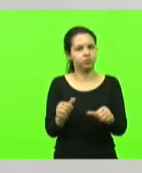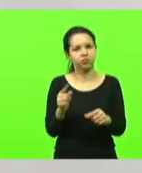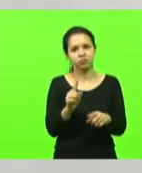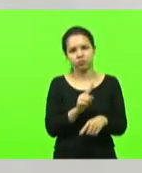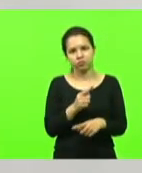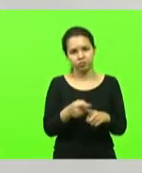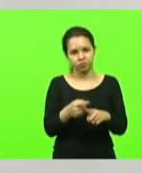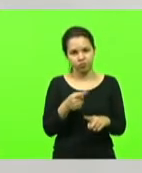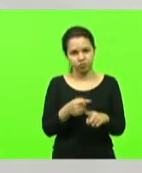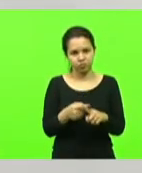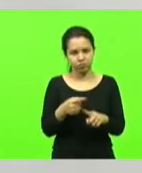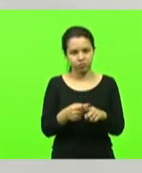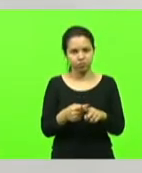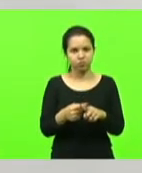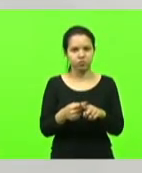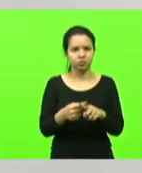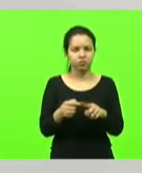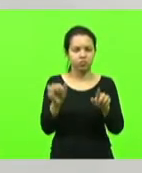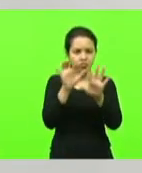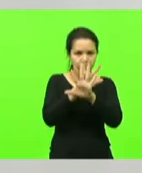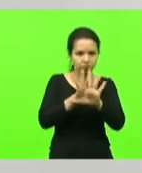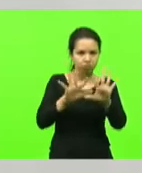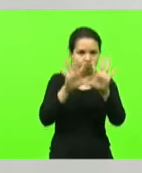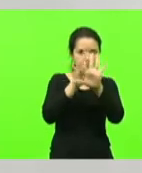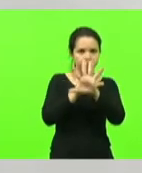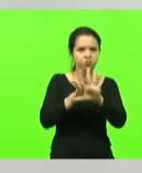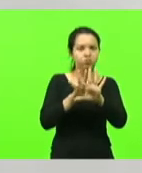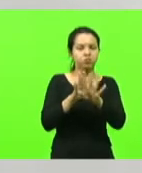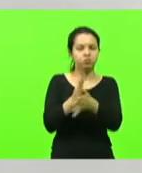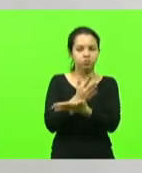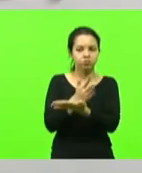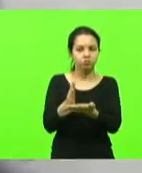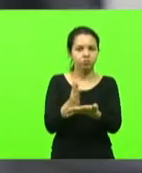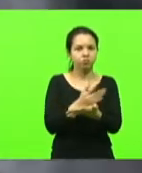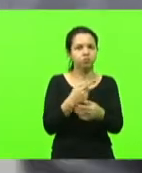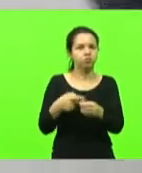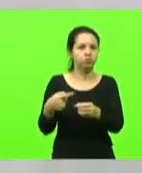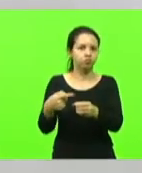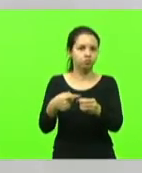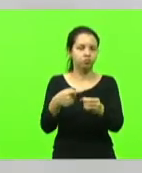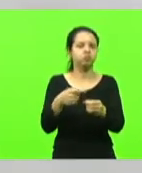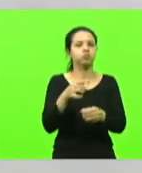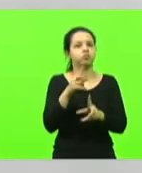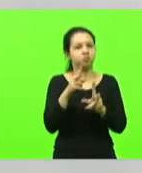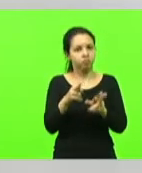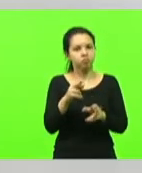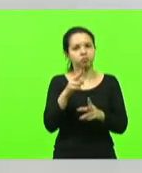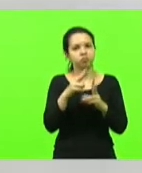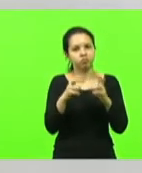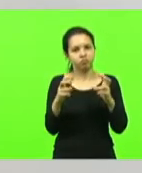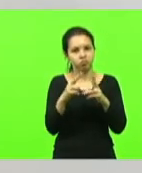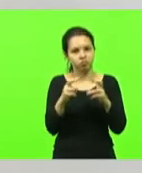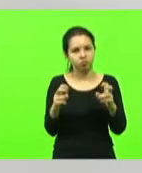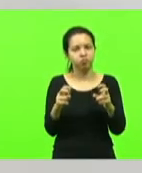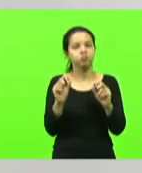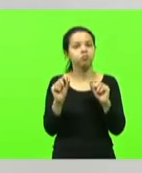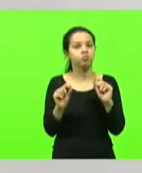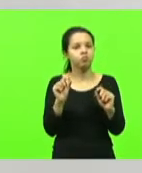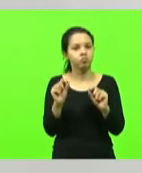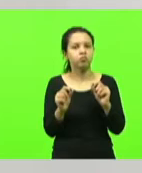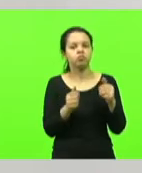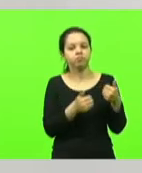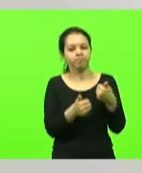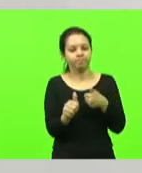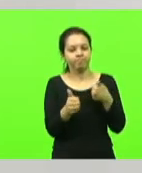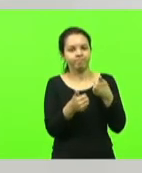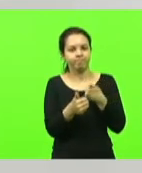forma velada, o que está acontecendo em alguns municípios, como Florianópolis, é uma perseguição às escolas